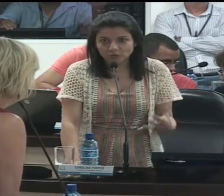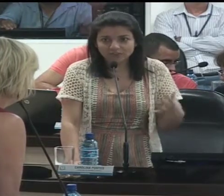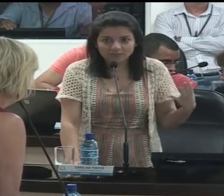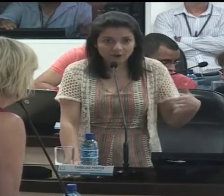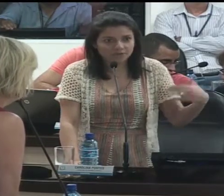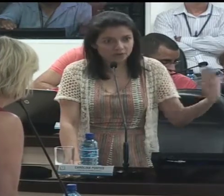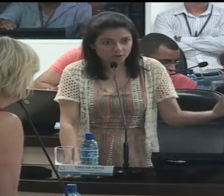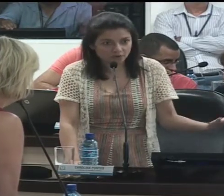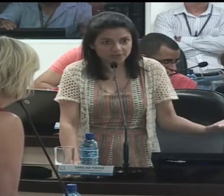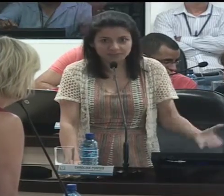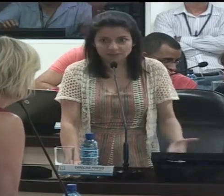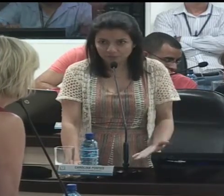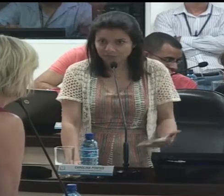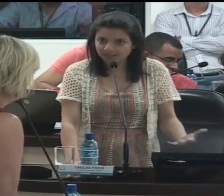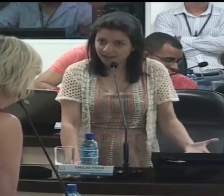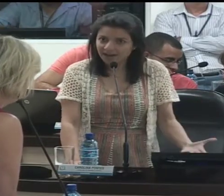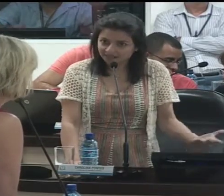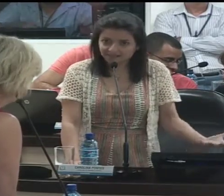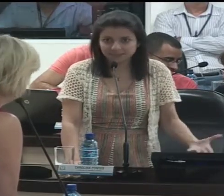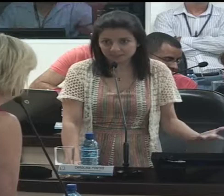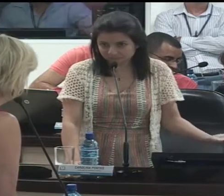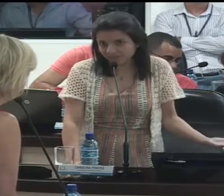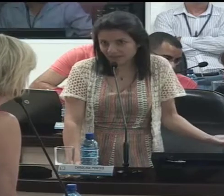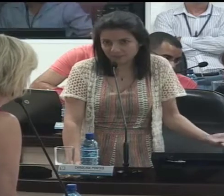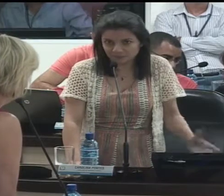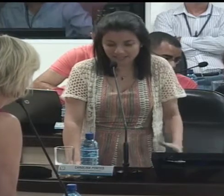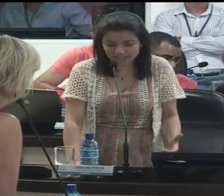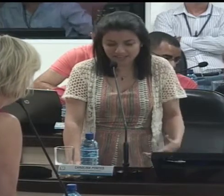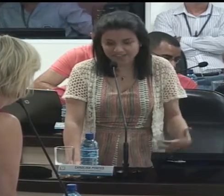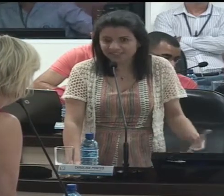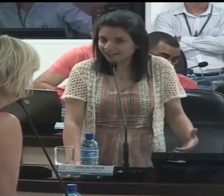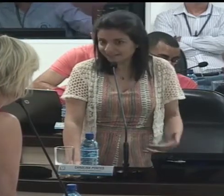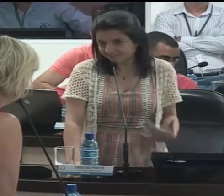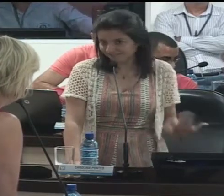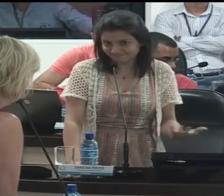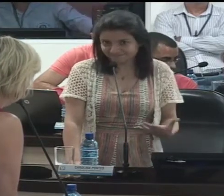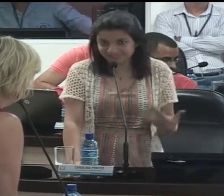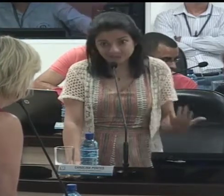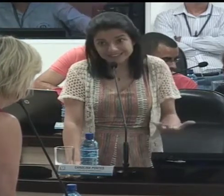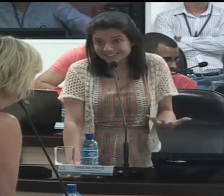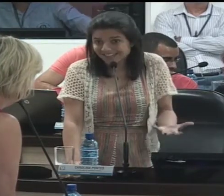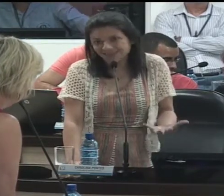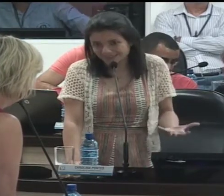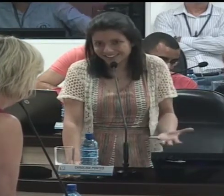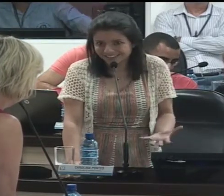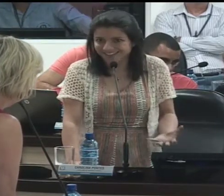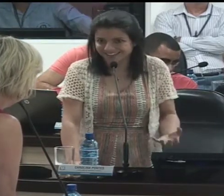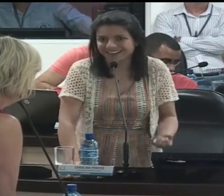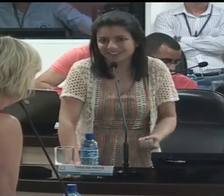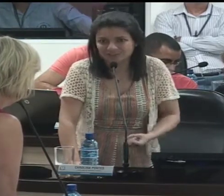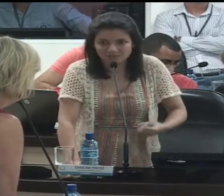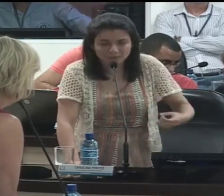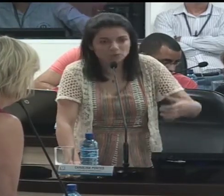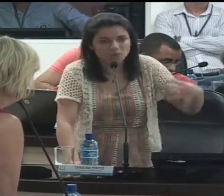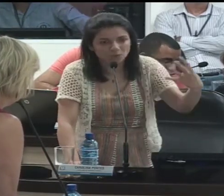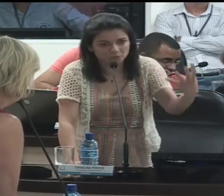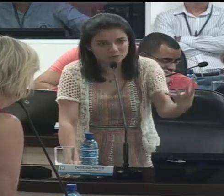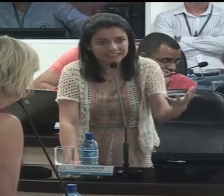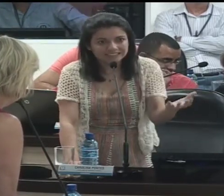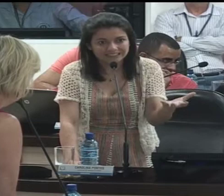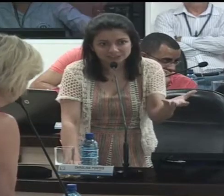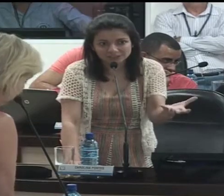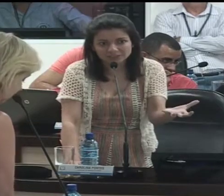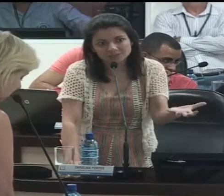temos toda a forma de colonização feita assim, né, por aqueles que não nasceram aqui, né? Nós tivemos o